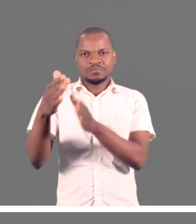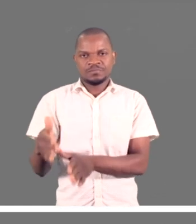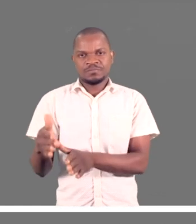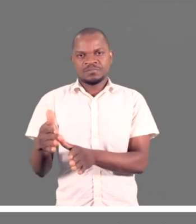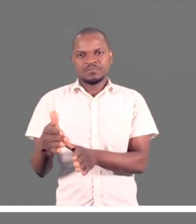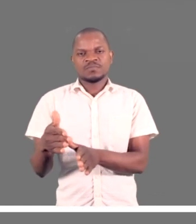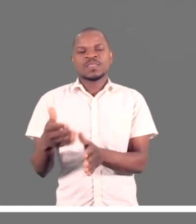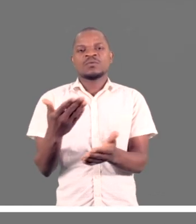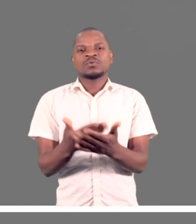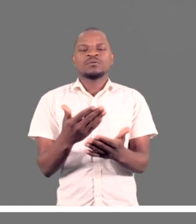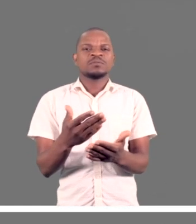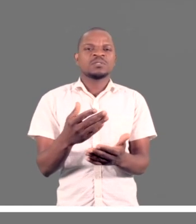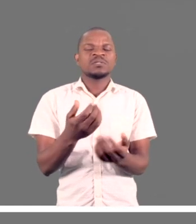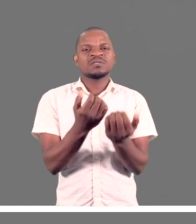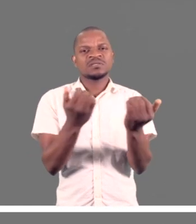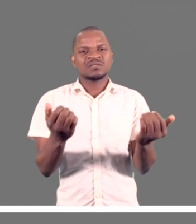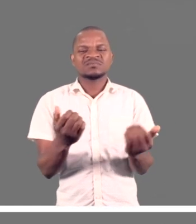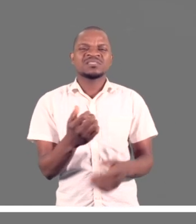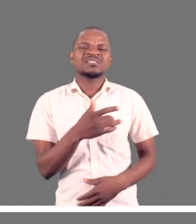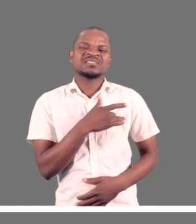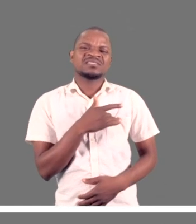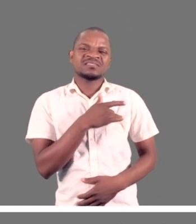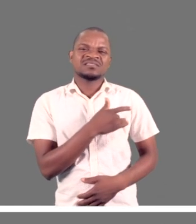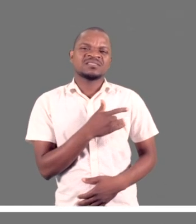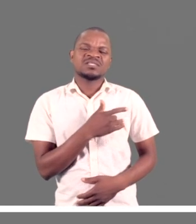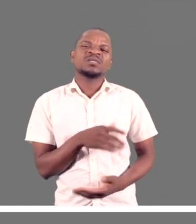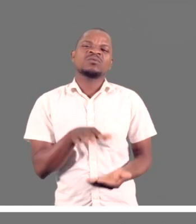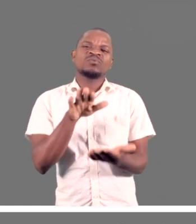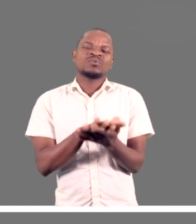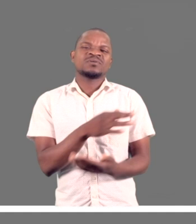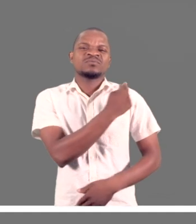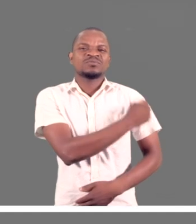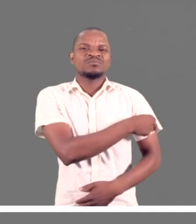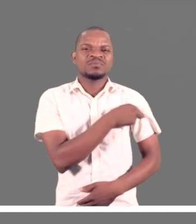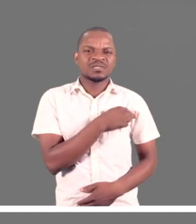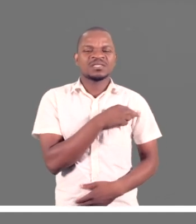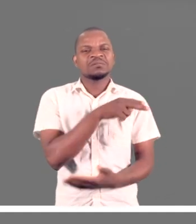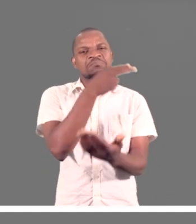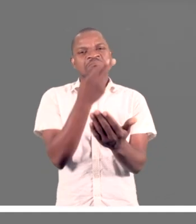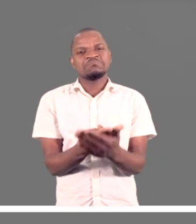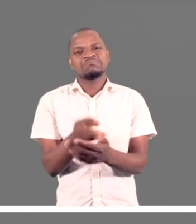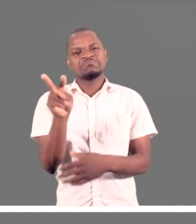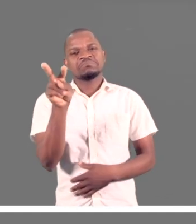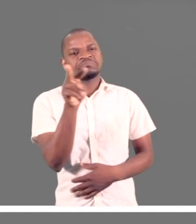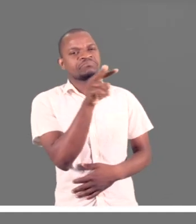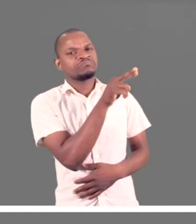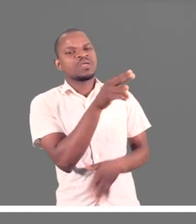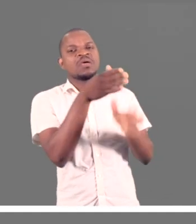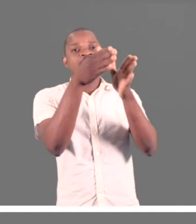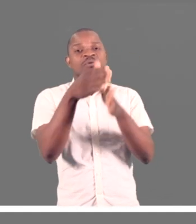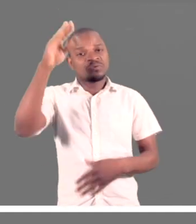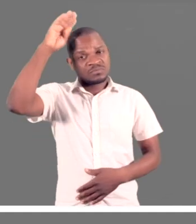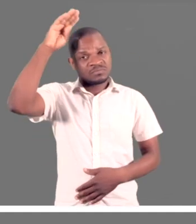assim, com aquele clima de estar no hospital, estar na cama. Passam sempre enfermeiro com bata